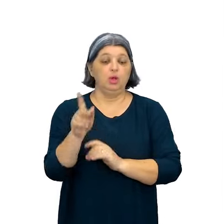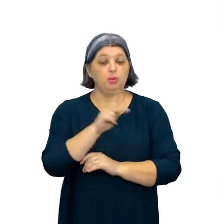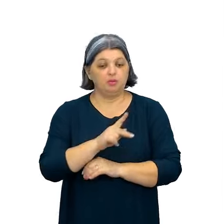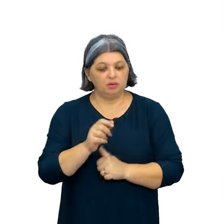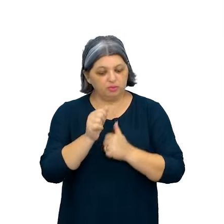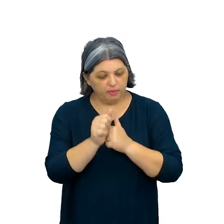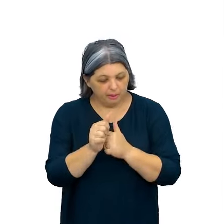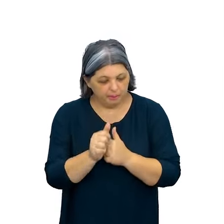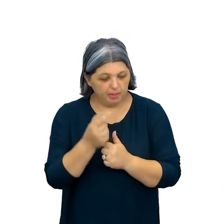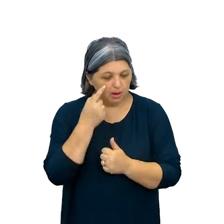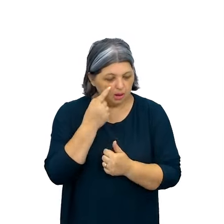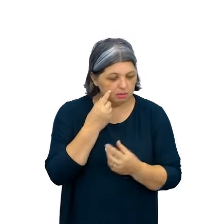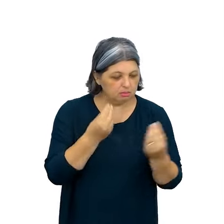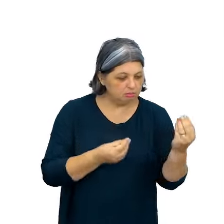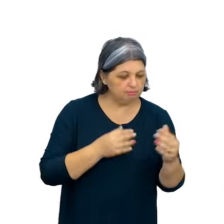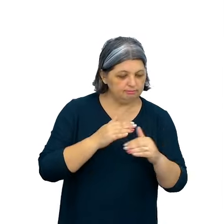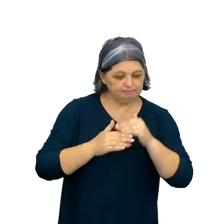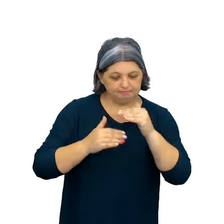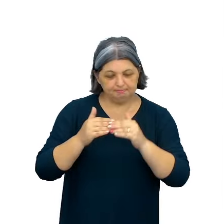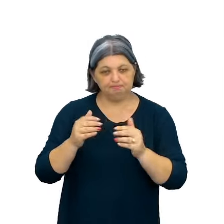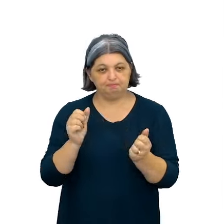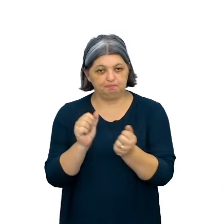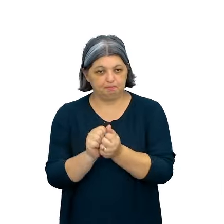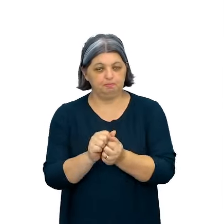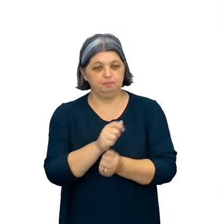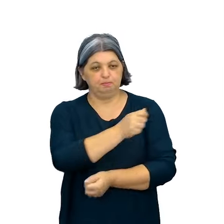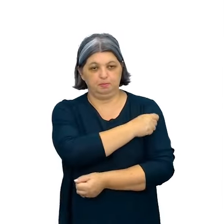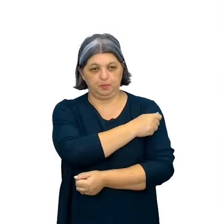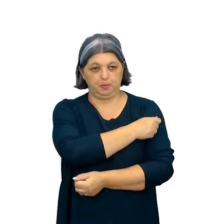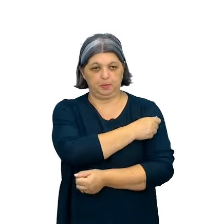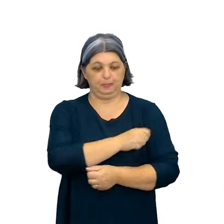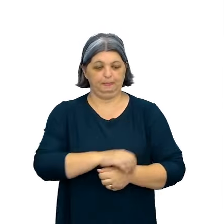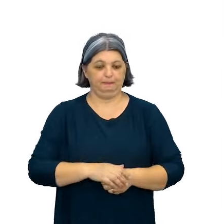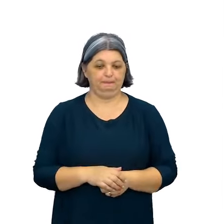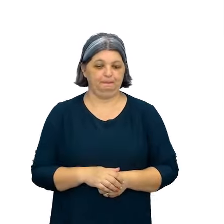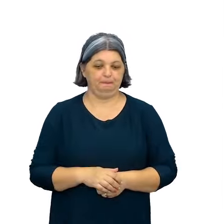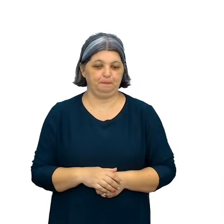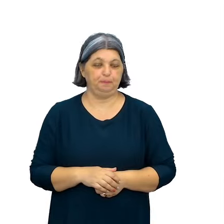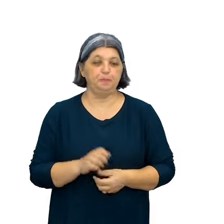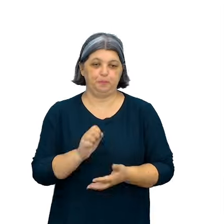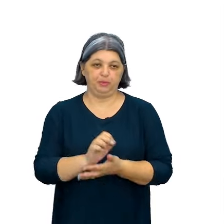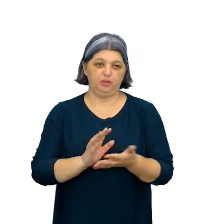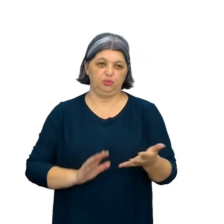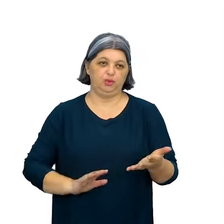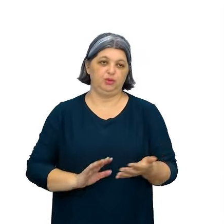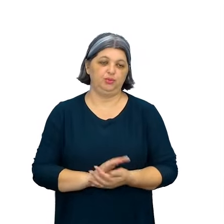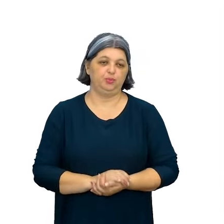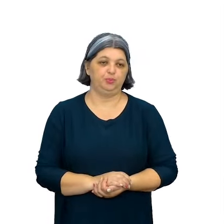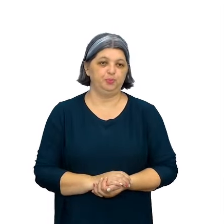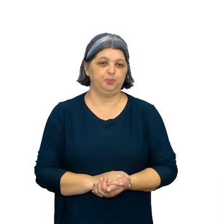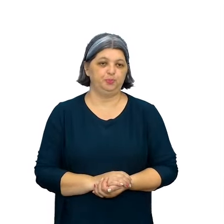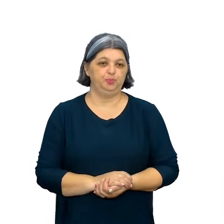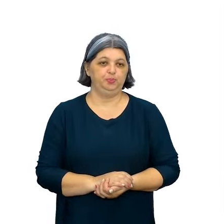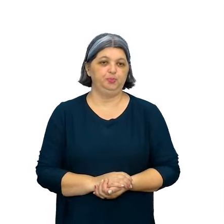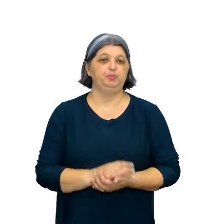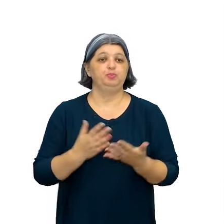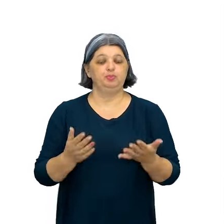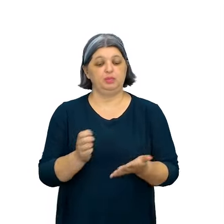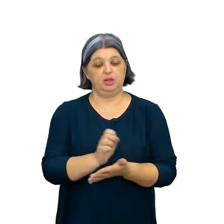e vai construindo com seus alunos a atividade, tá? Na